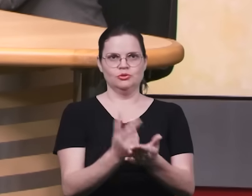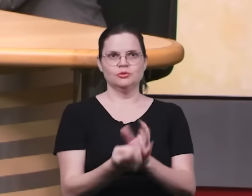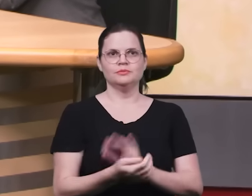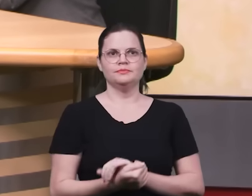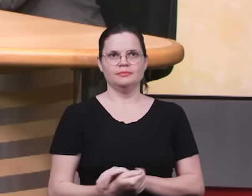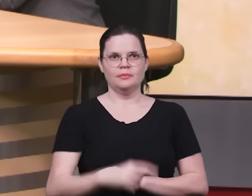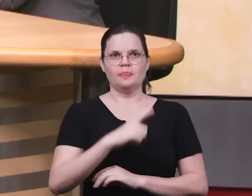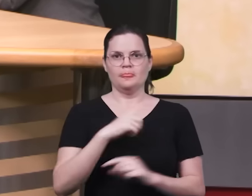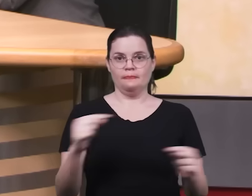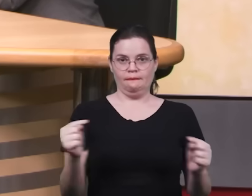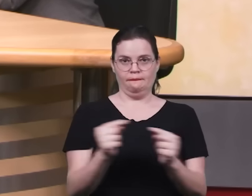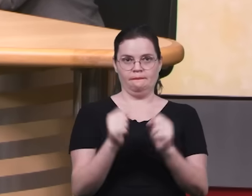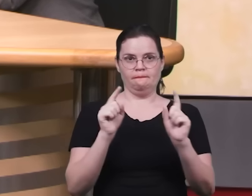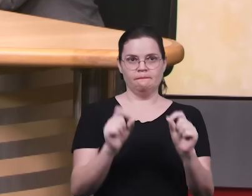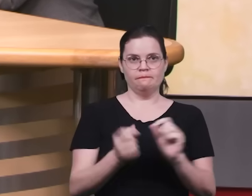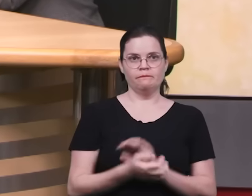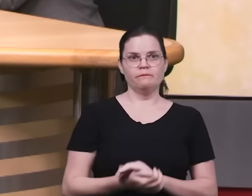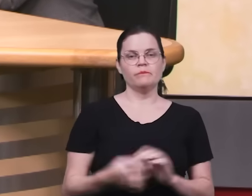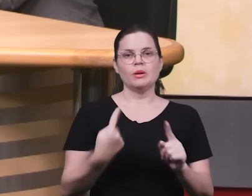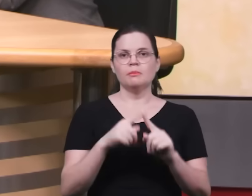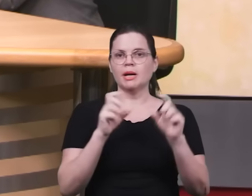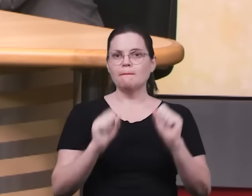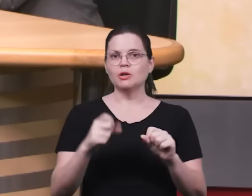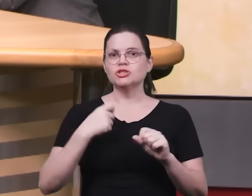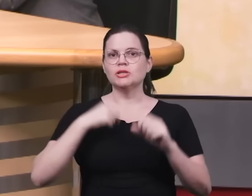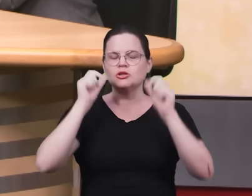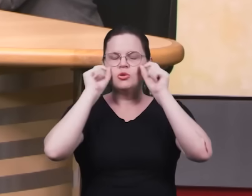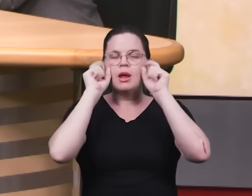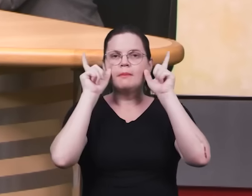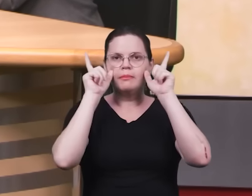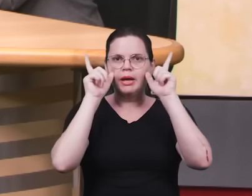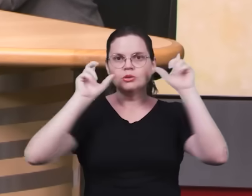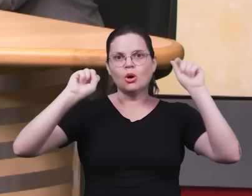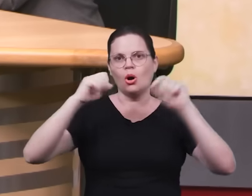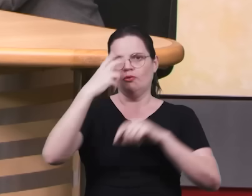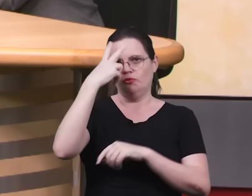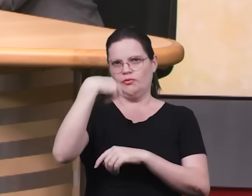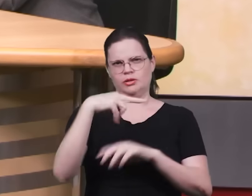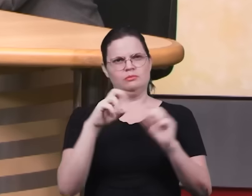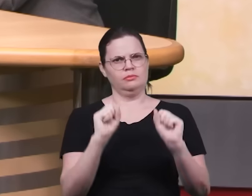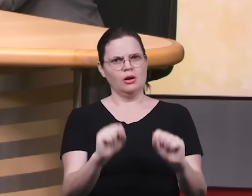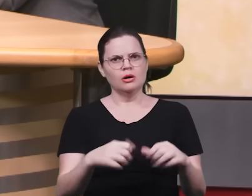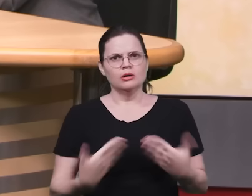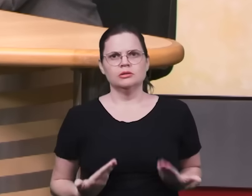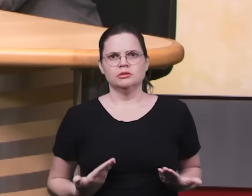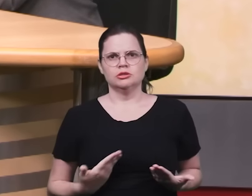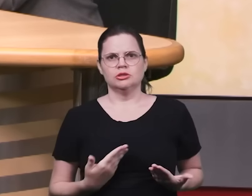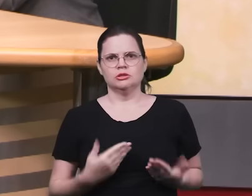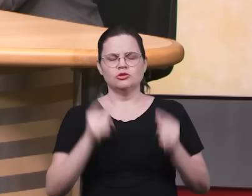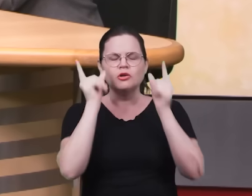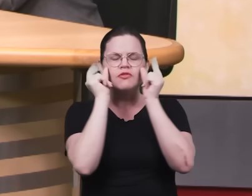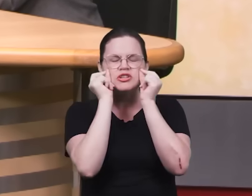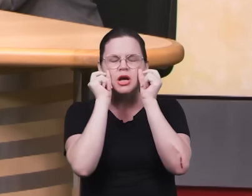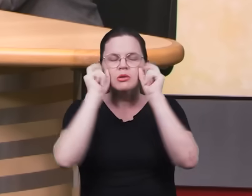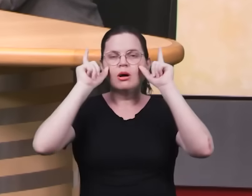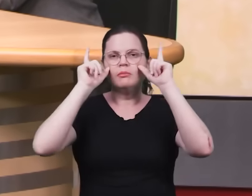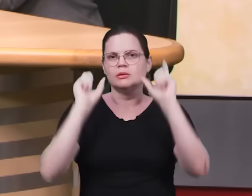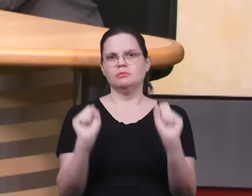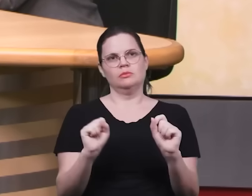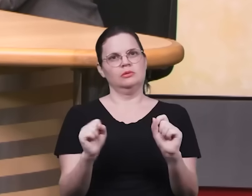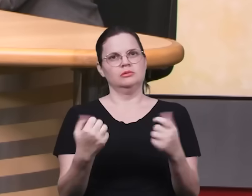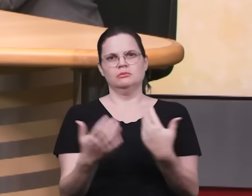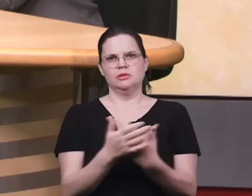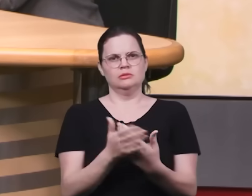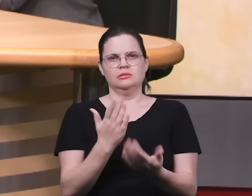tem sentido, realmente. Você pode ter de olho aberto, como pode ter também de olho fechado. Porque é uma operação do Espírito Santo. Não tem nada a